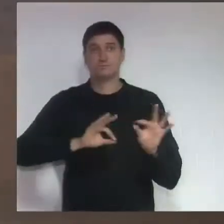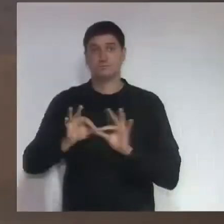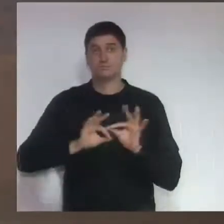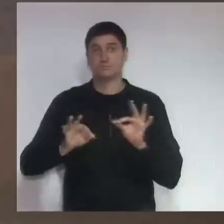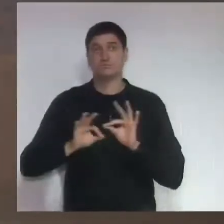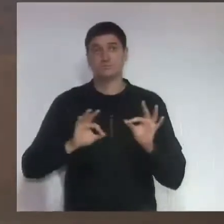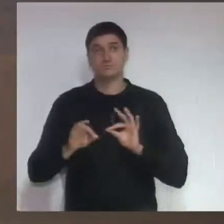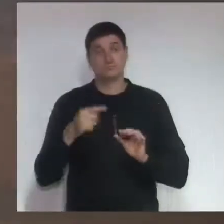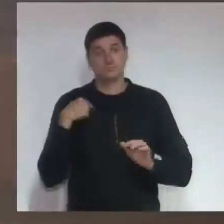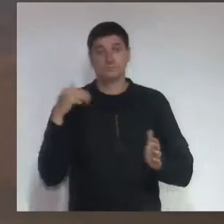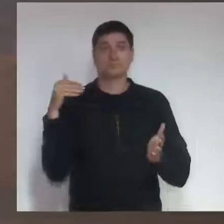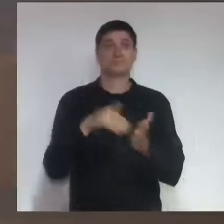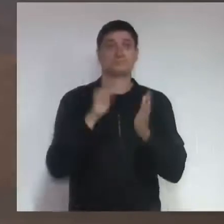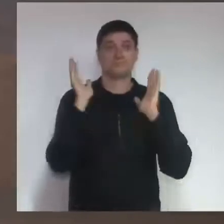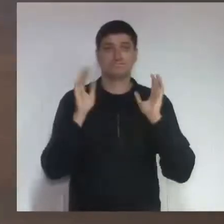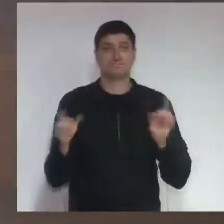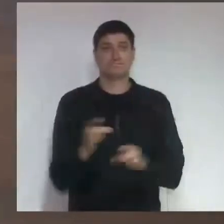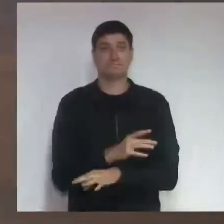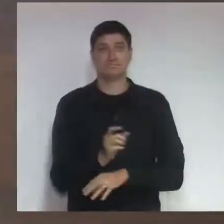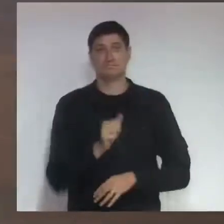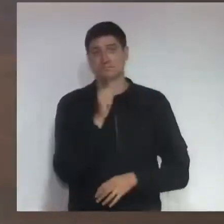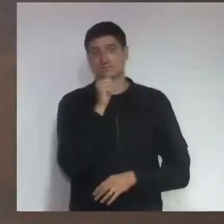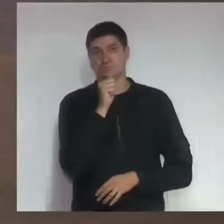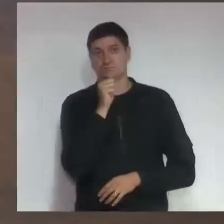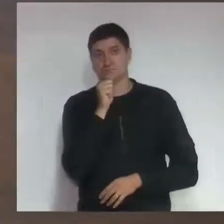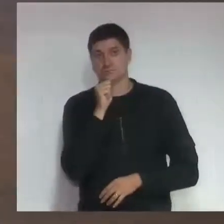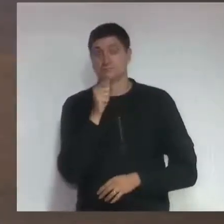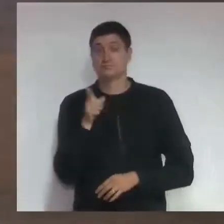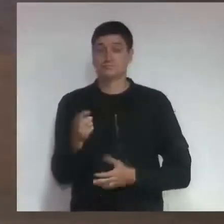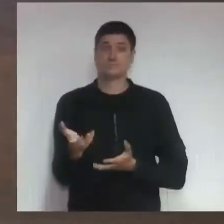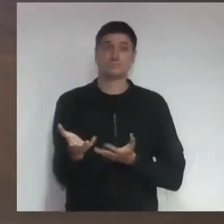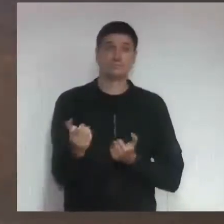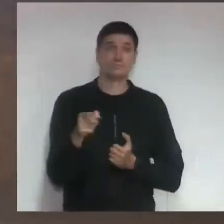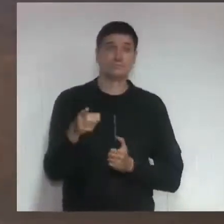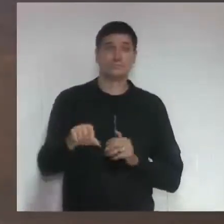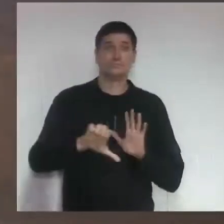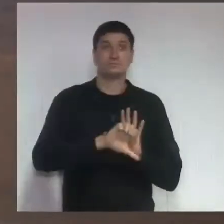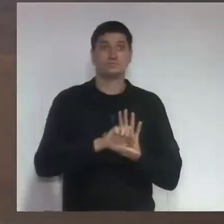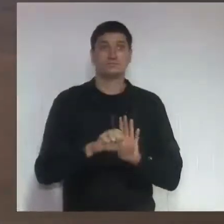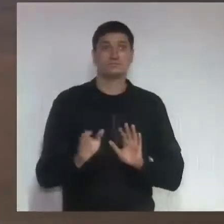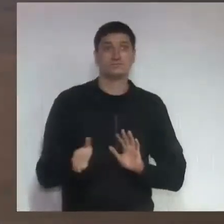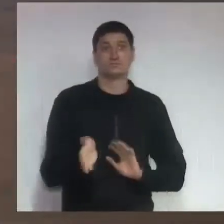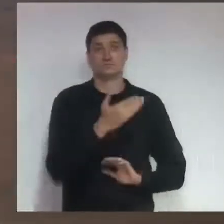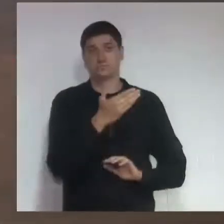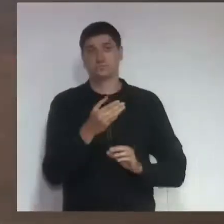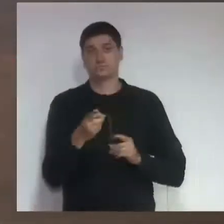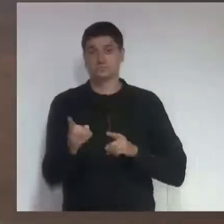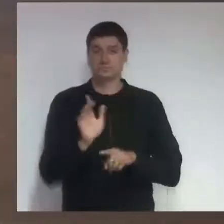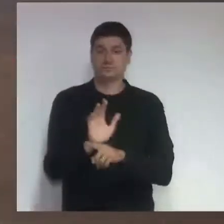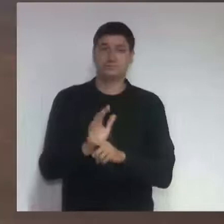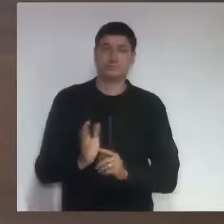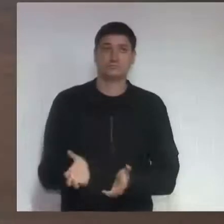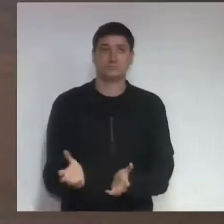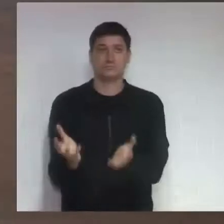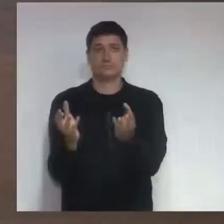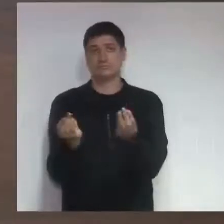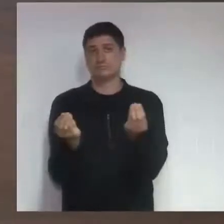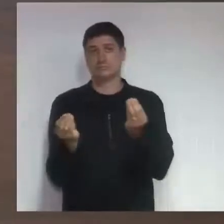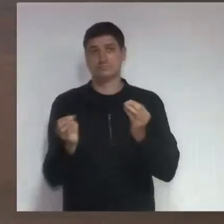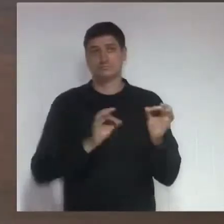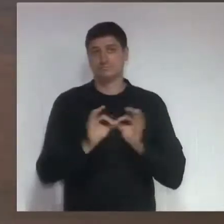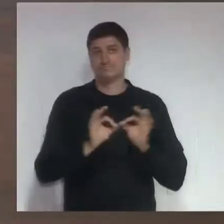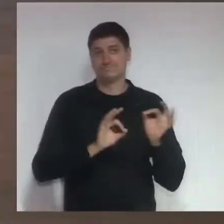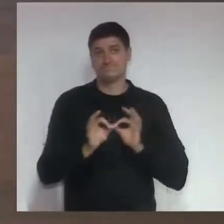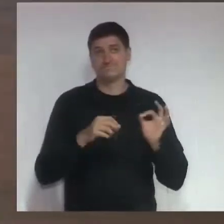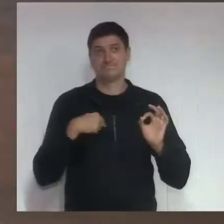para que a gente favoreça esse jovem a escapar da violência. Não é? Então, assim que eu conseguir estruturar